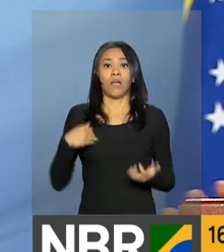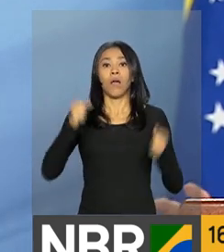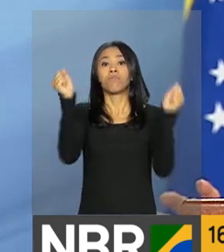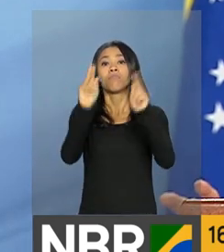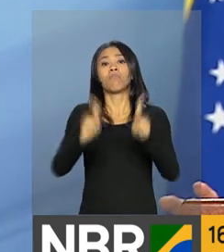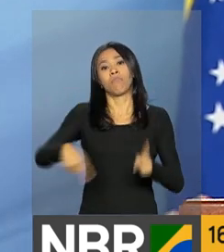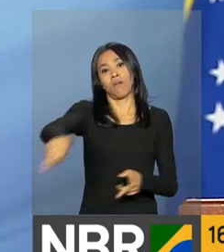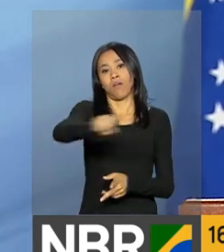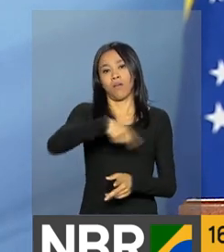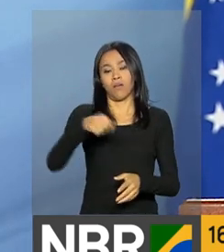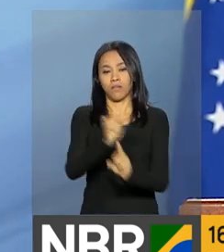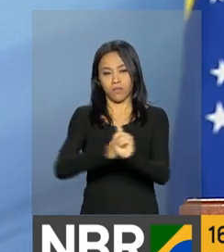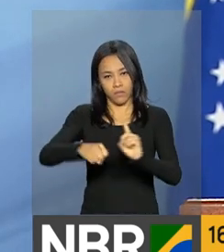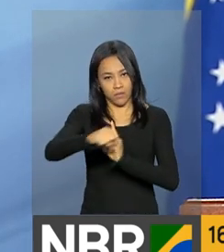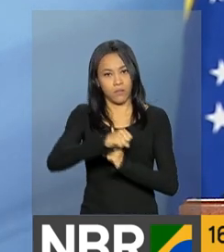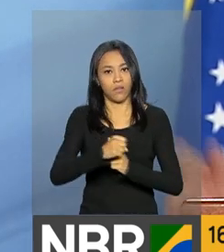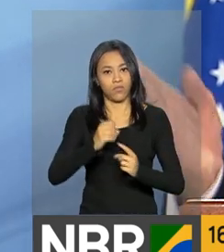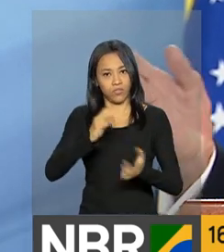Por isso,